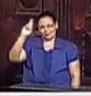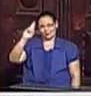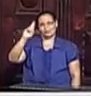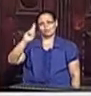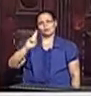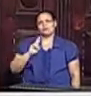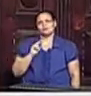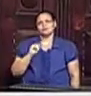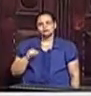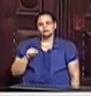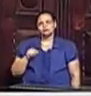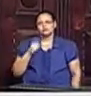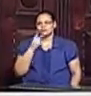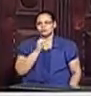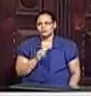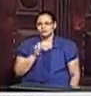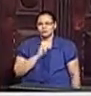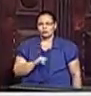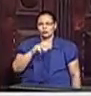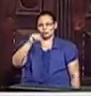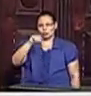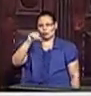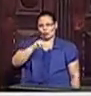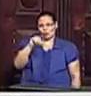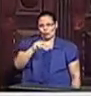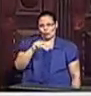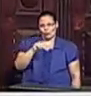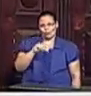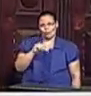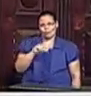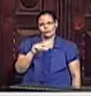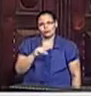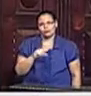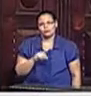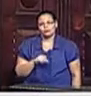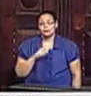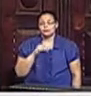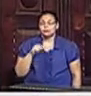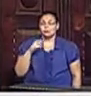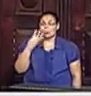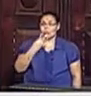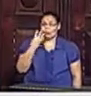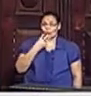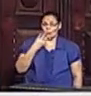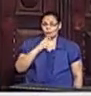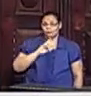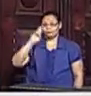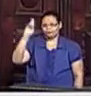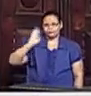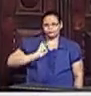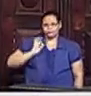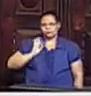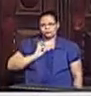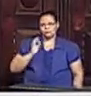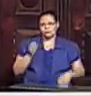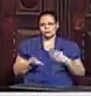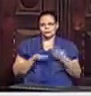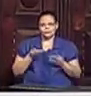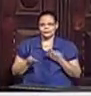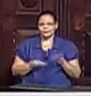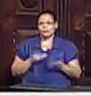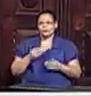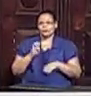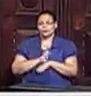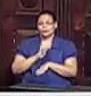da PF tem apenas 9 agentes e 4 delegados para tratar do estado inteiro de